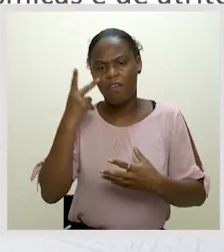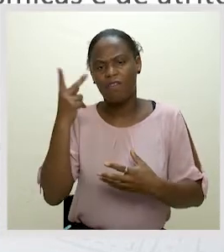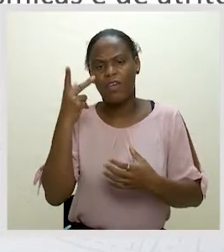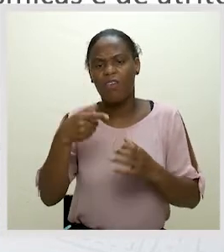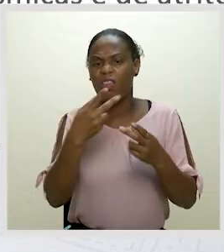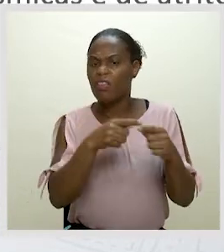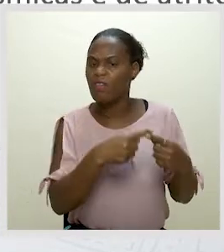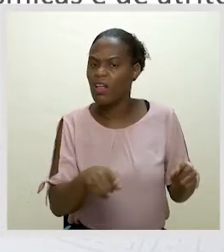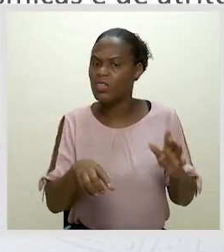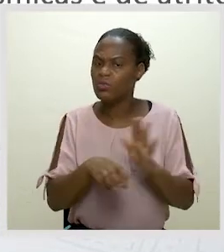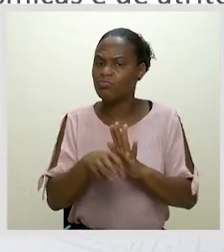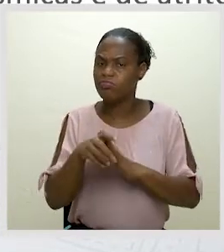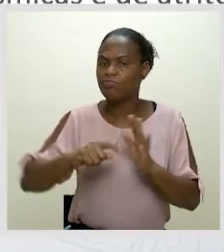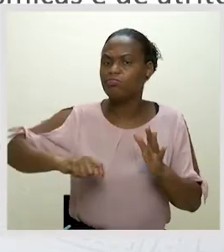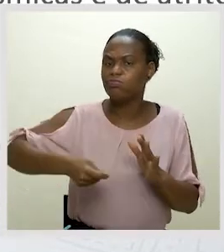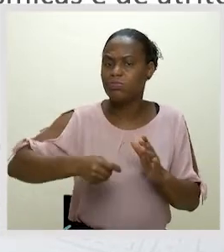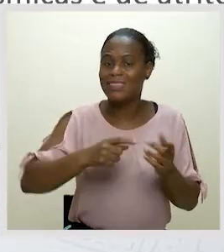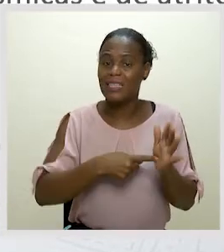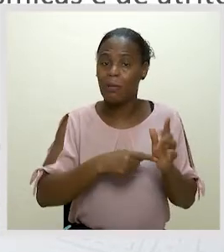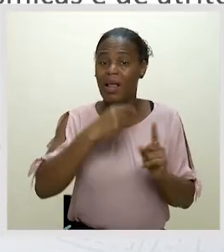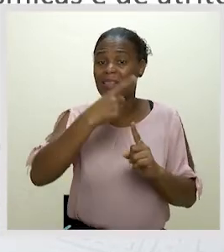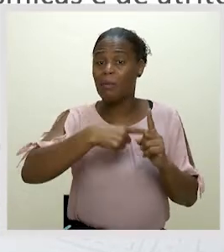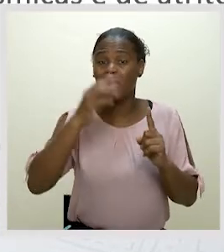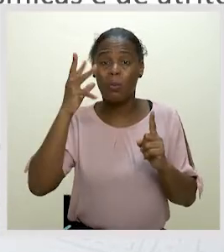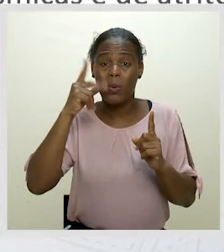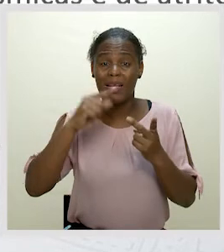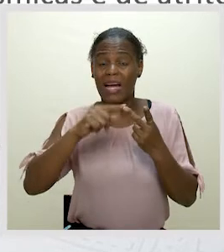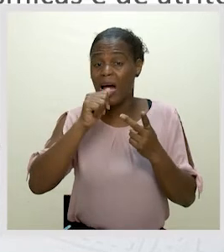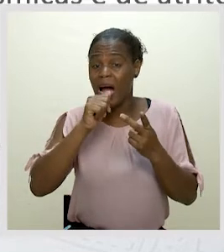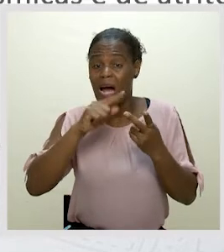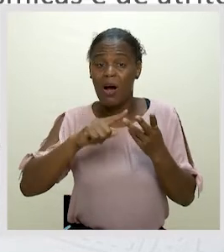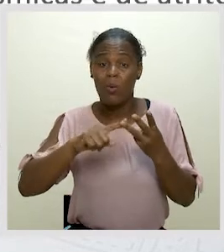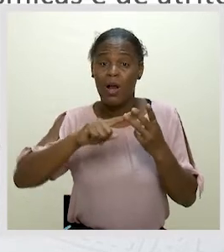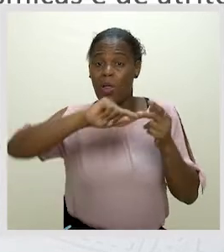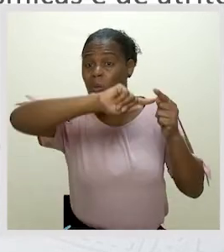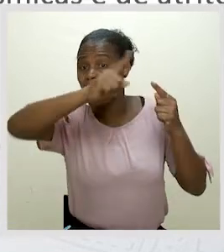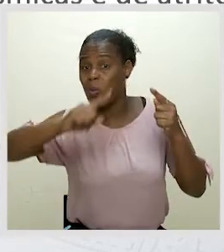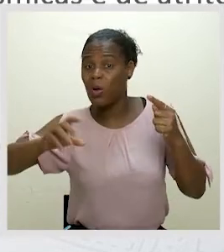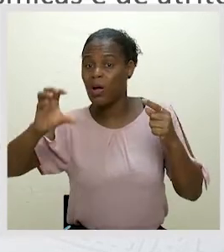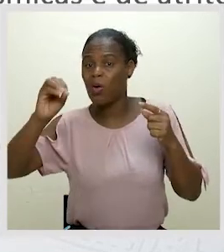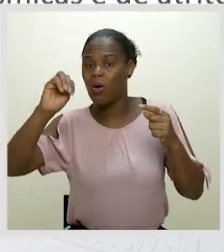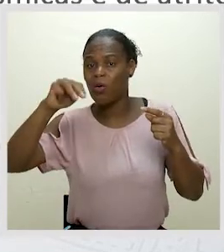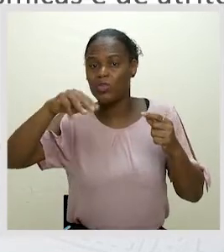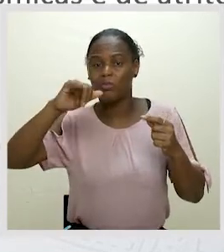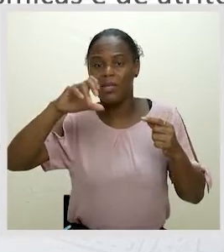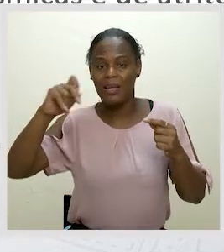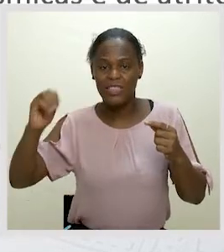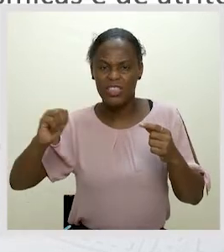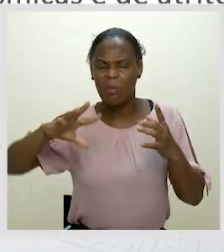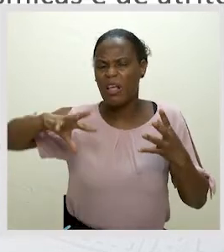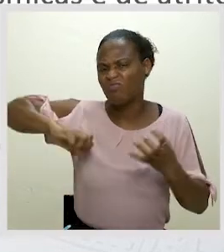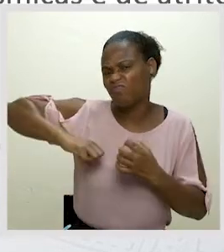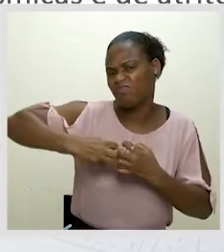as diferentes condições de pressões, de temperatura, umidade, radiações cósmicas e